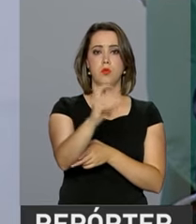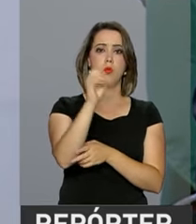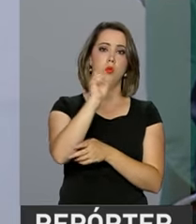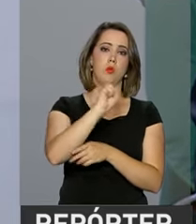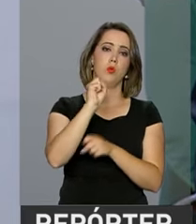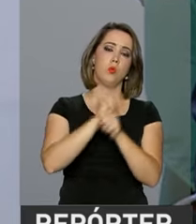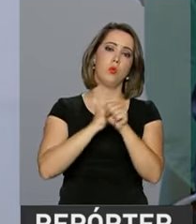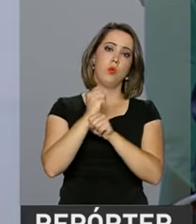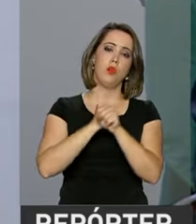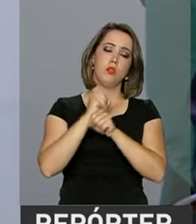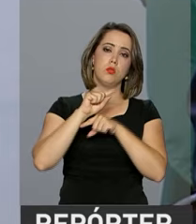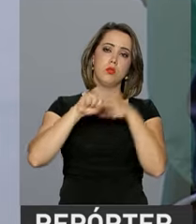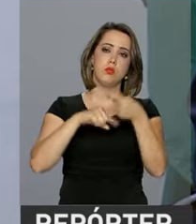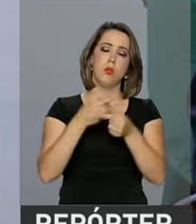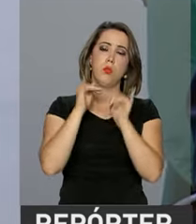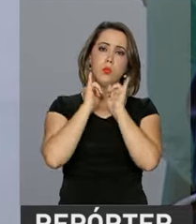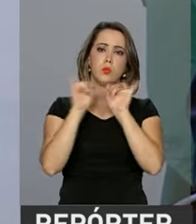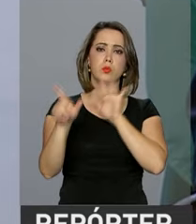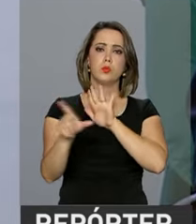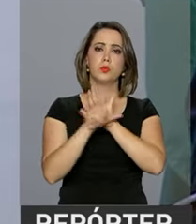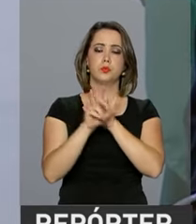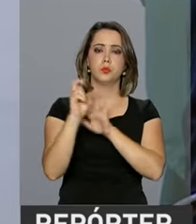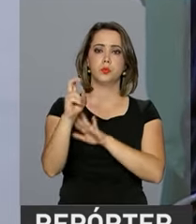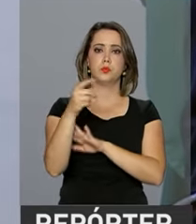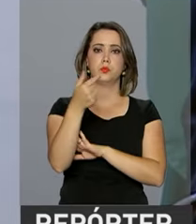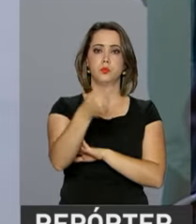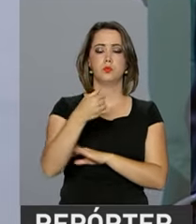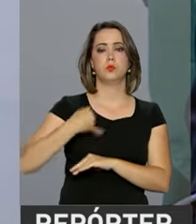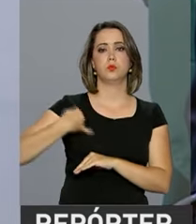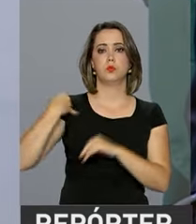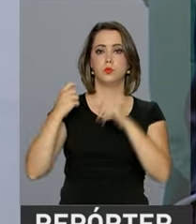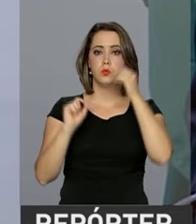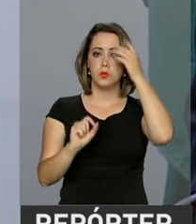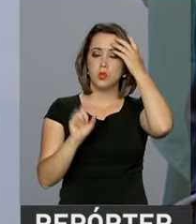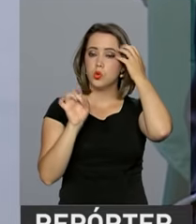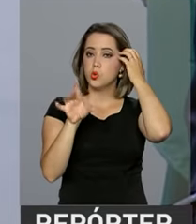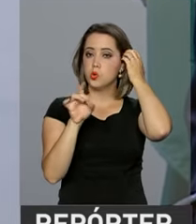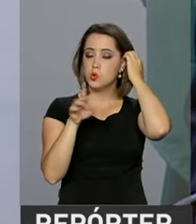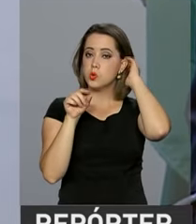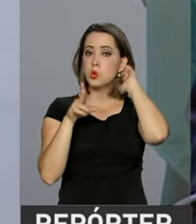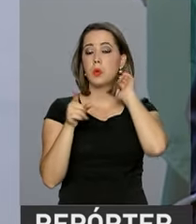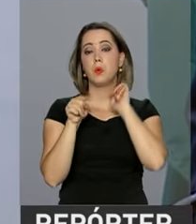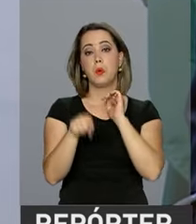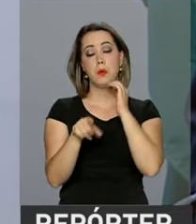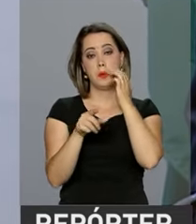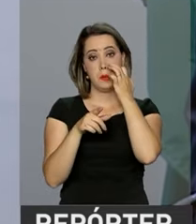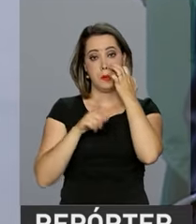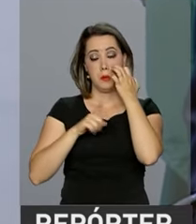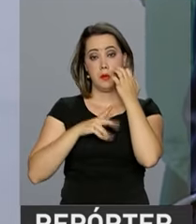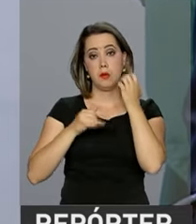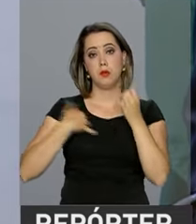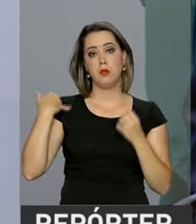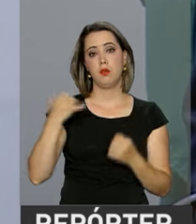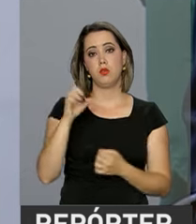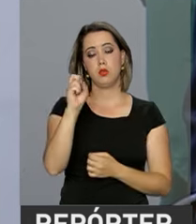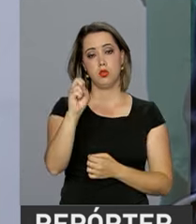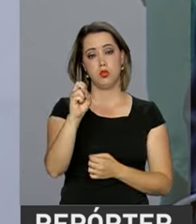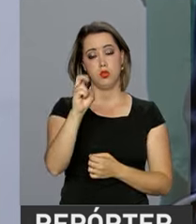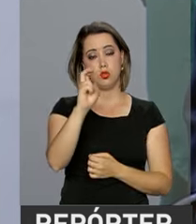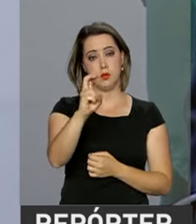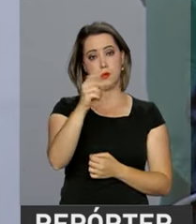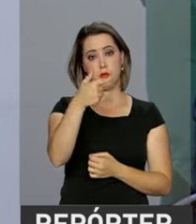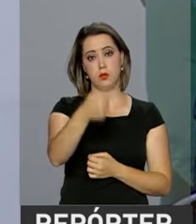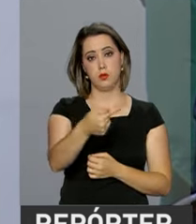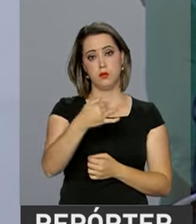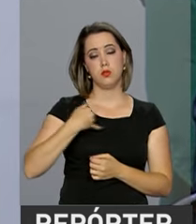depois de publicação da emenda, a idade mínima de 57 anos, de forma que somente quando completar essa idade poderá requerer